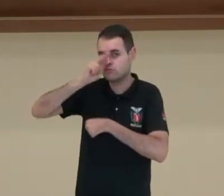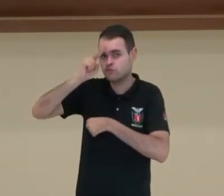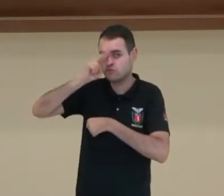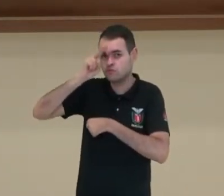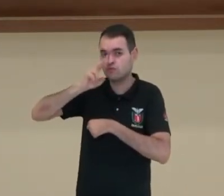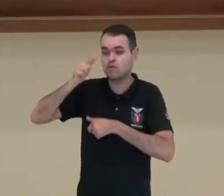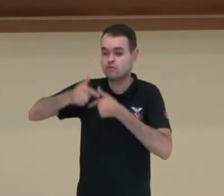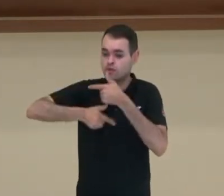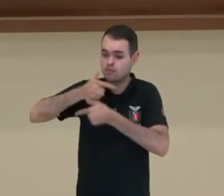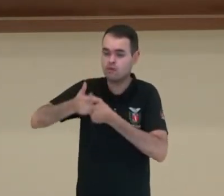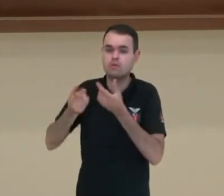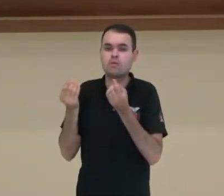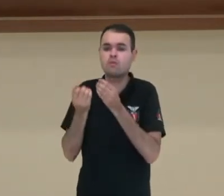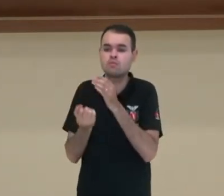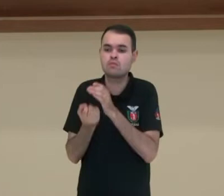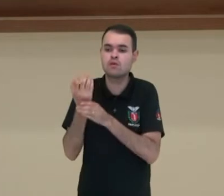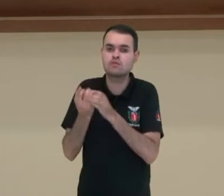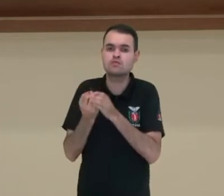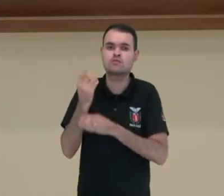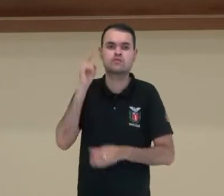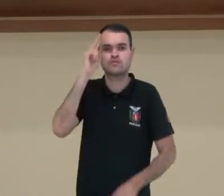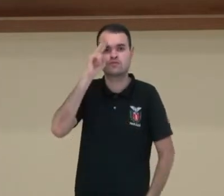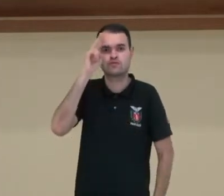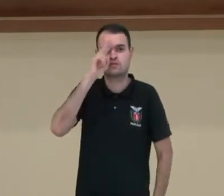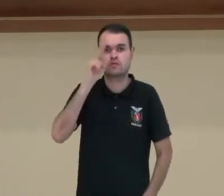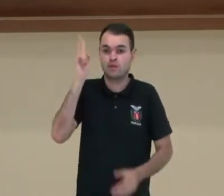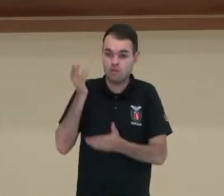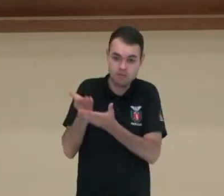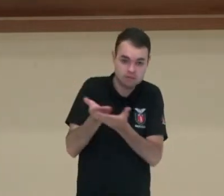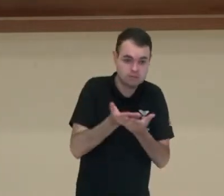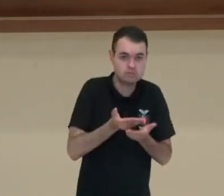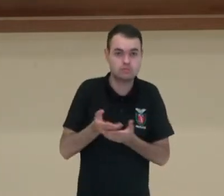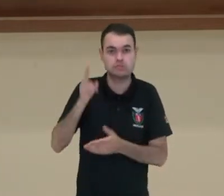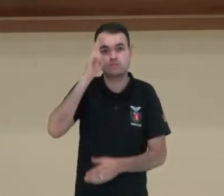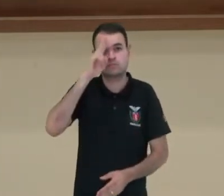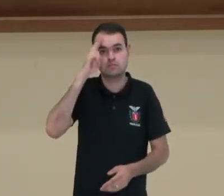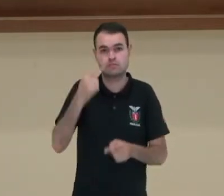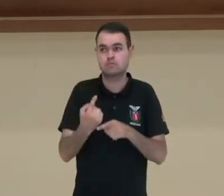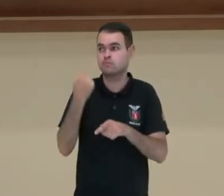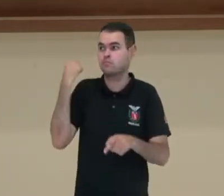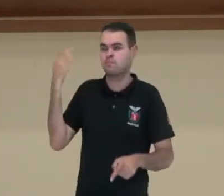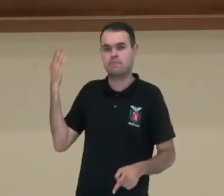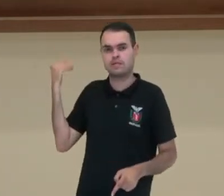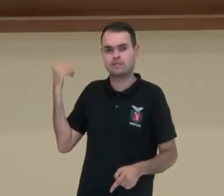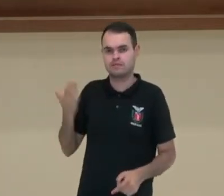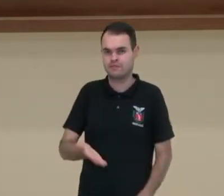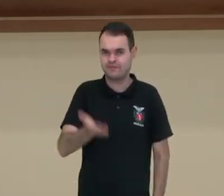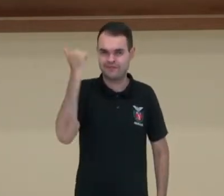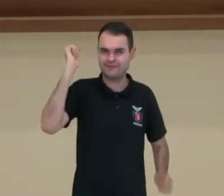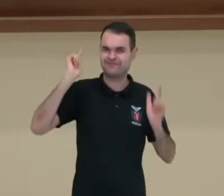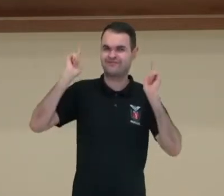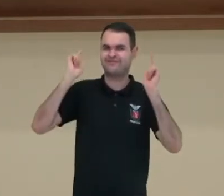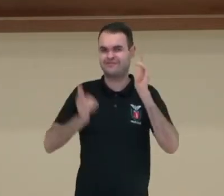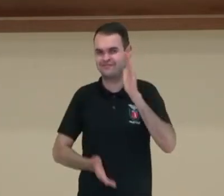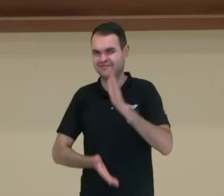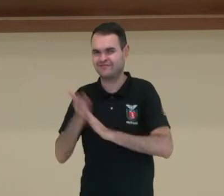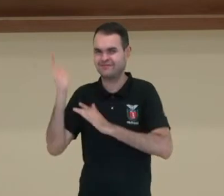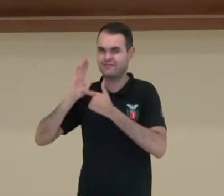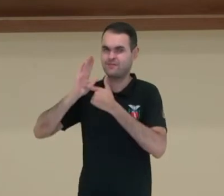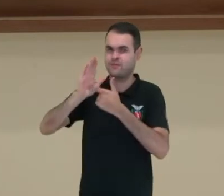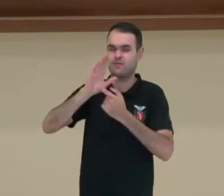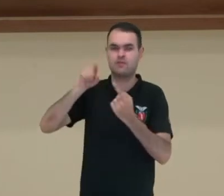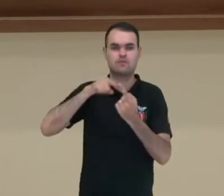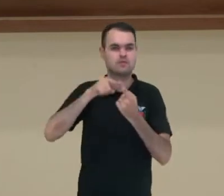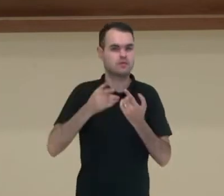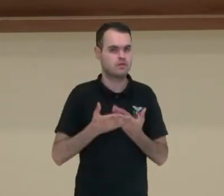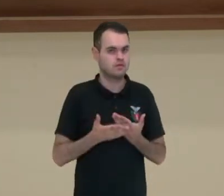de como produzir história, a historiografia, o trabalho com o passado. Bora lá? Embarque nessa aventura, eu vou apresentar para vocês os